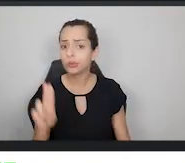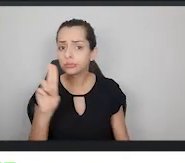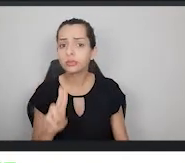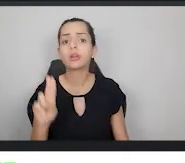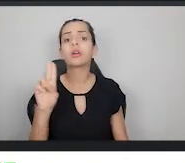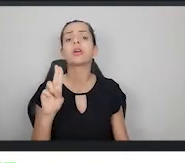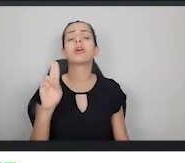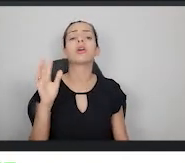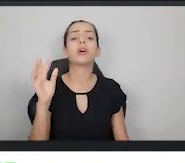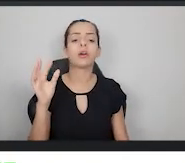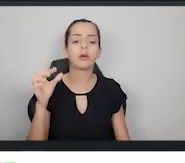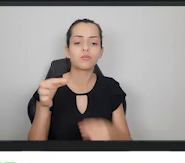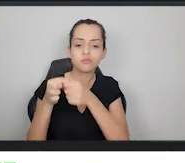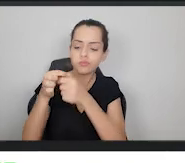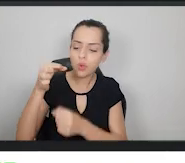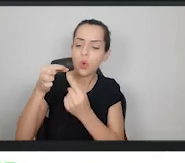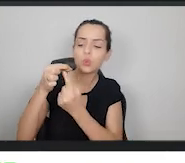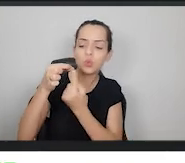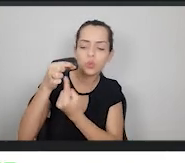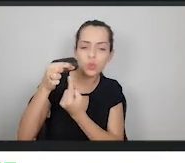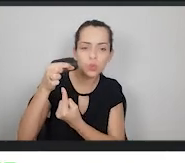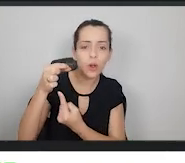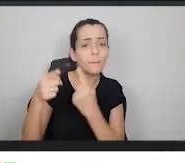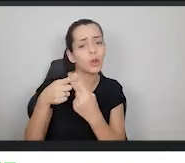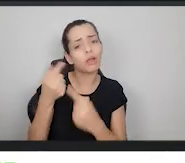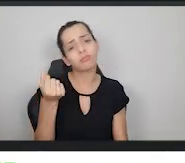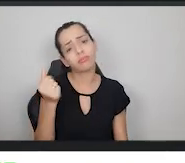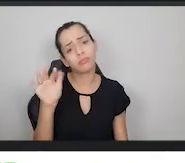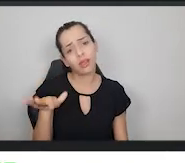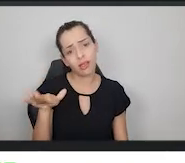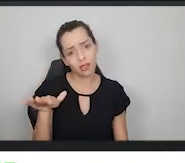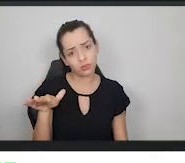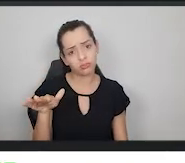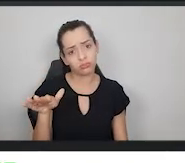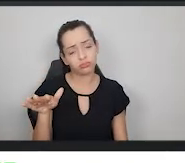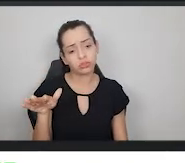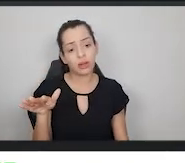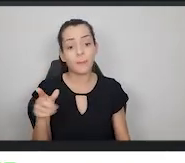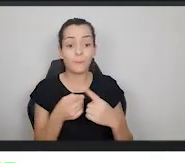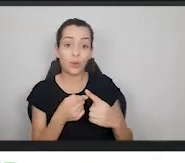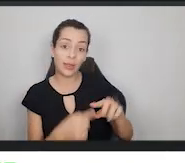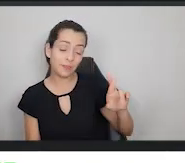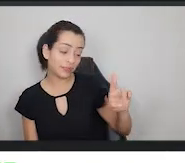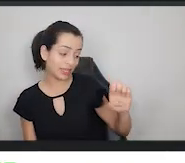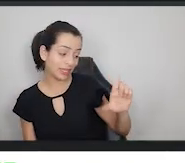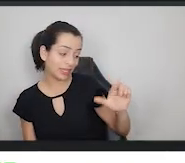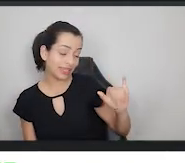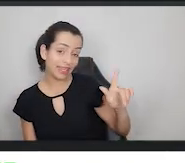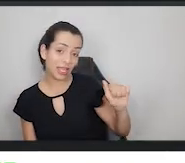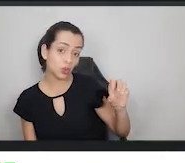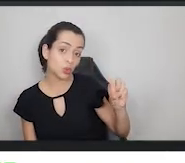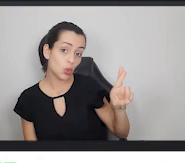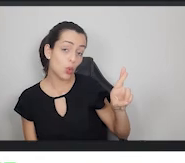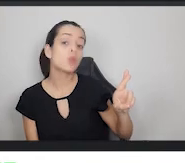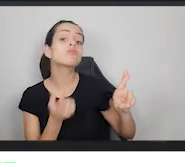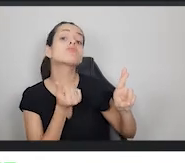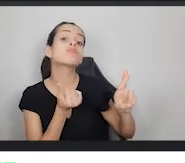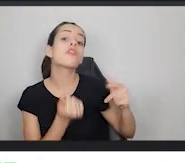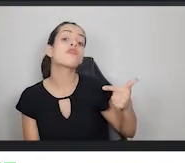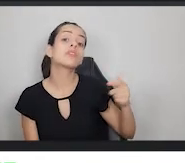Eu posso colocar religador? Posso, mas a que custo? Então, na verdade, se fizer uma coordenação